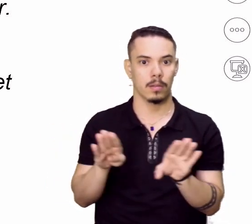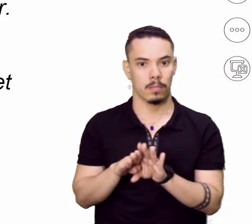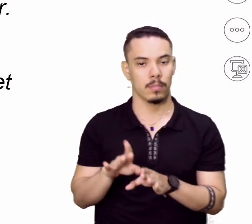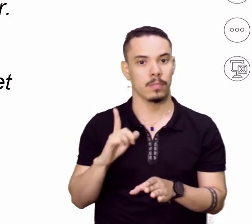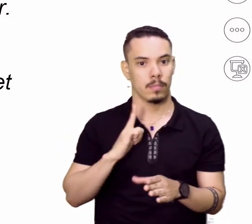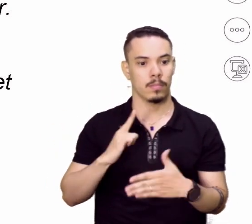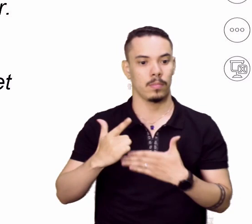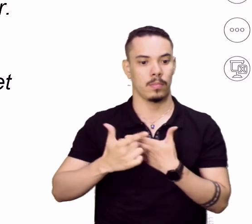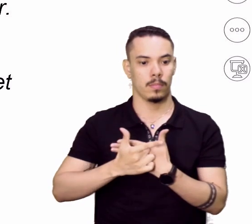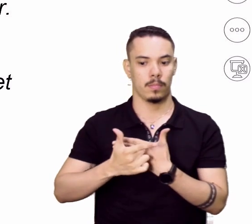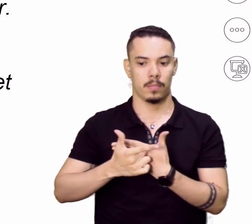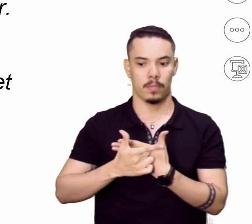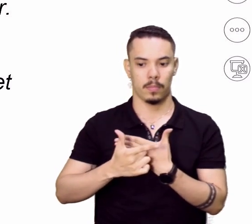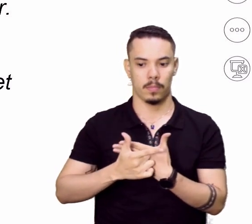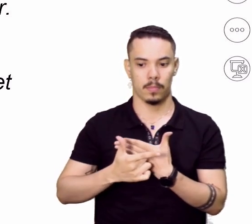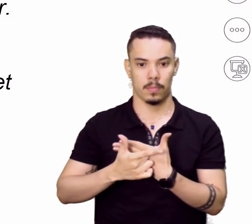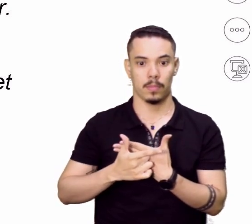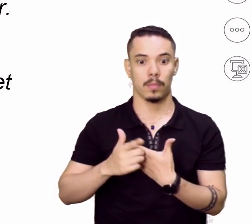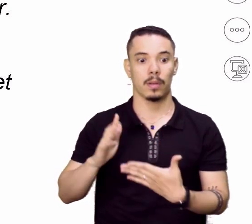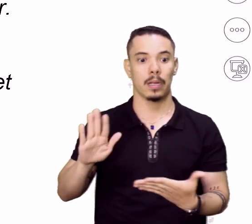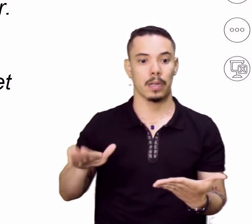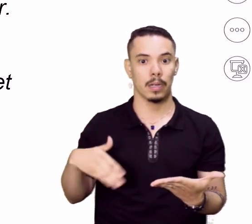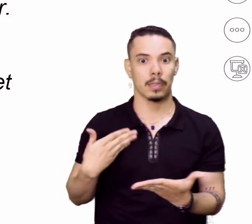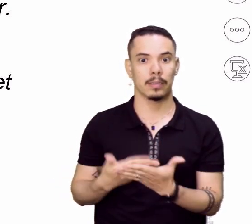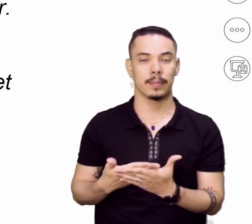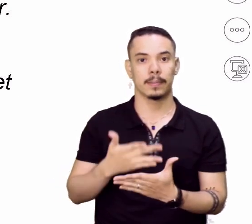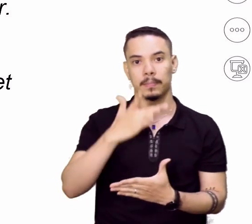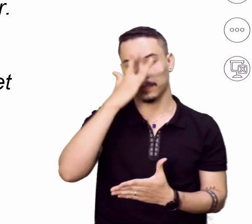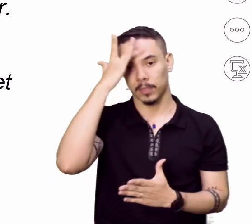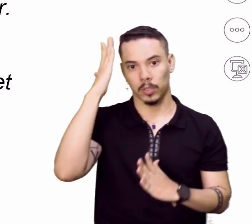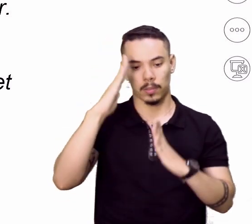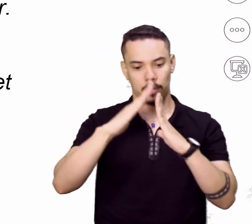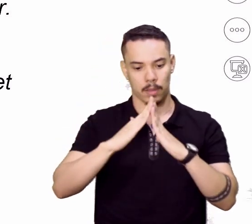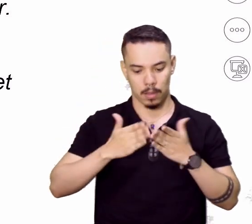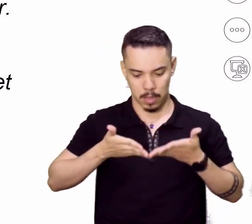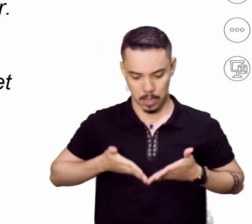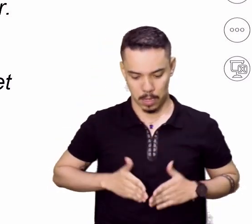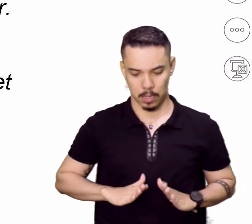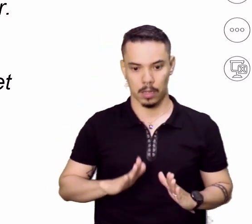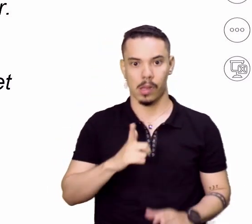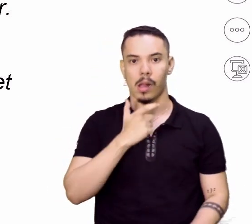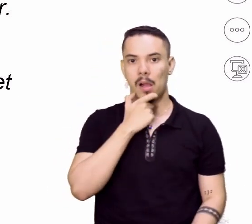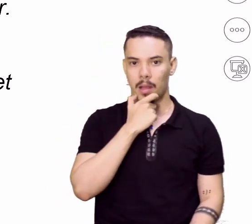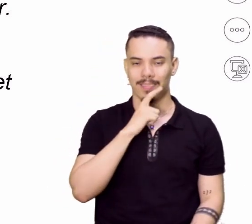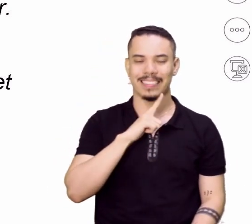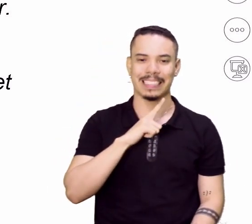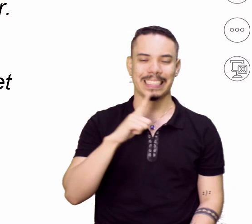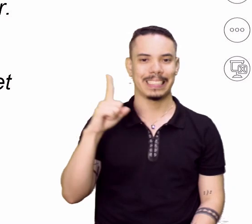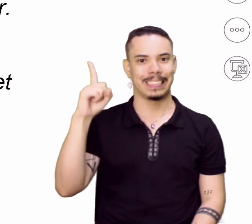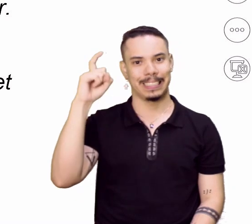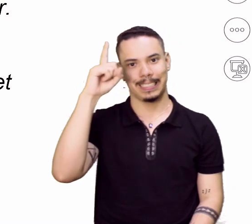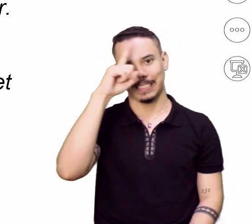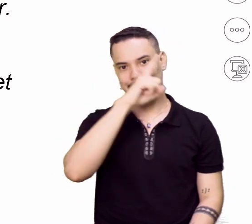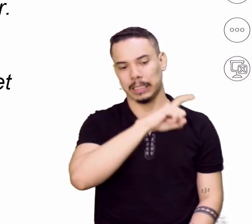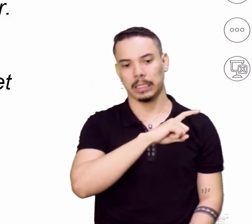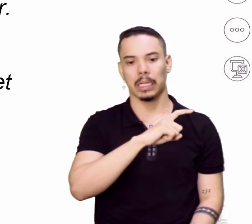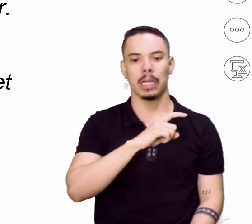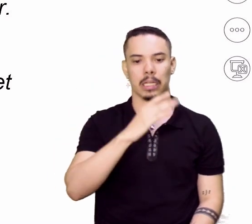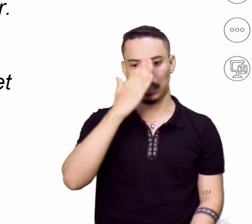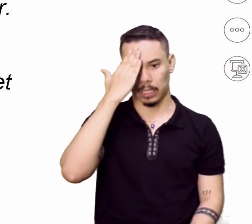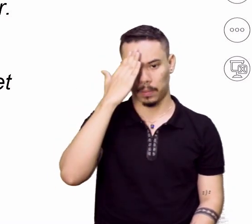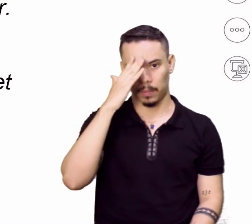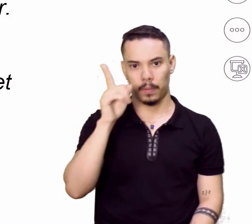essa função, que até os nativos têm dificuldade de usar. Até eles têm dificuldade de usar esse pronominho